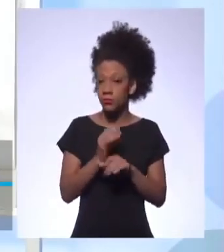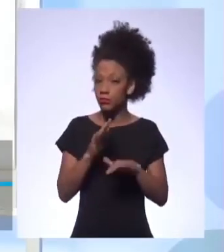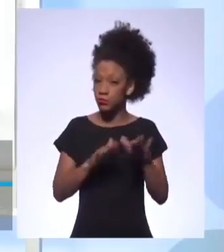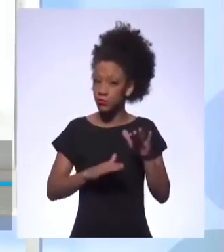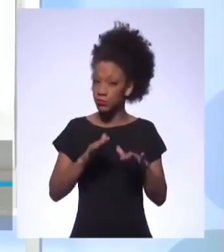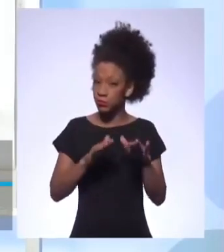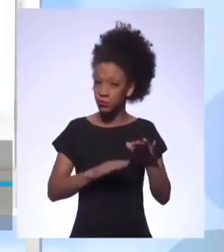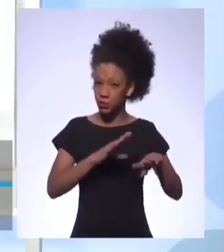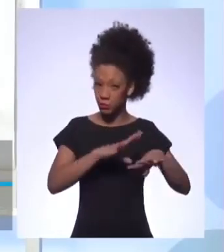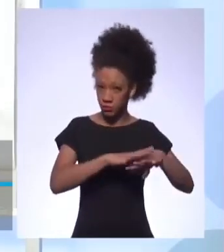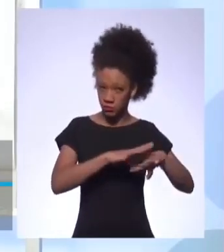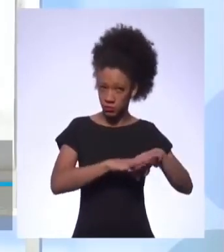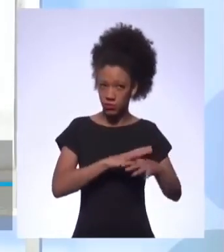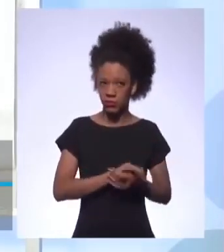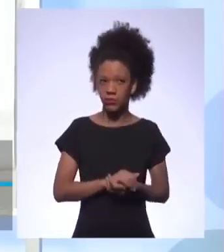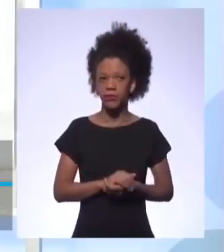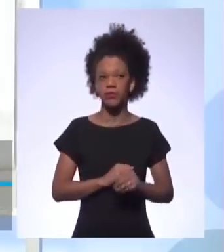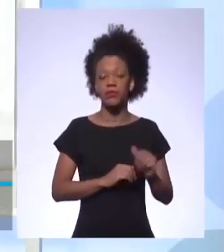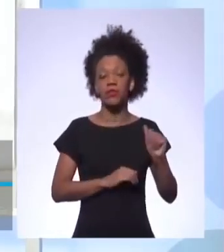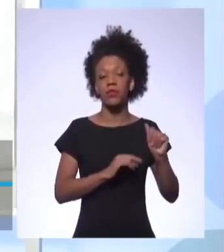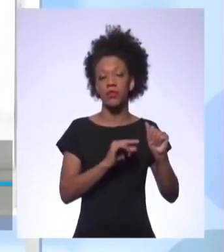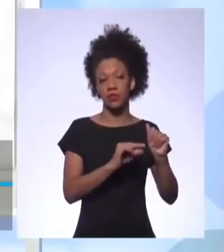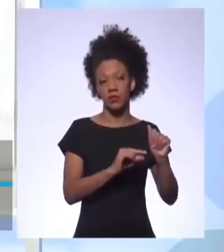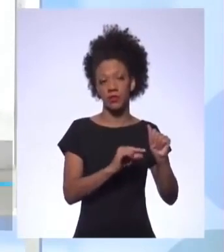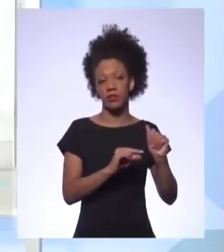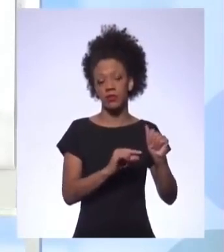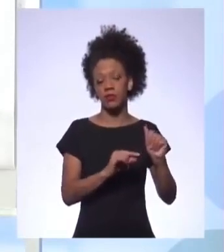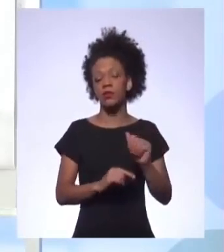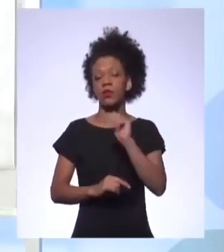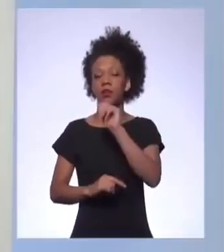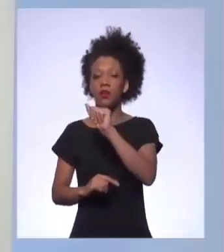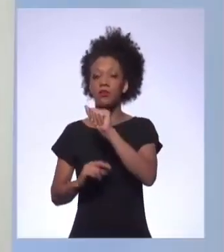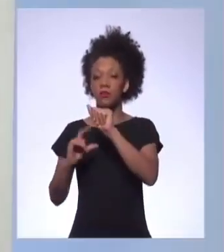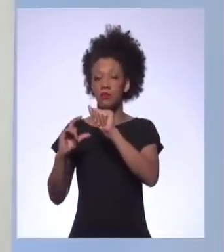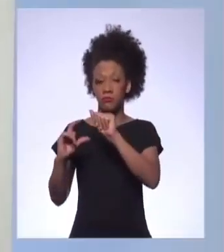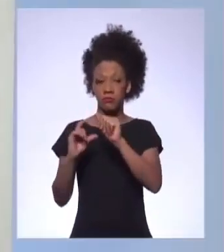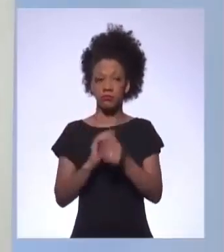Olha a matemática. Azão, azão, ó, esse com esse